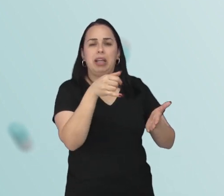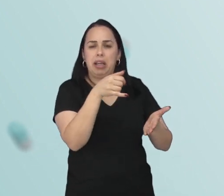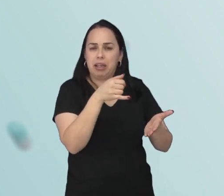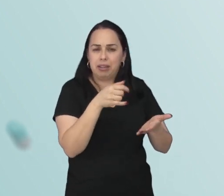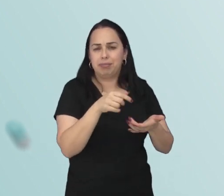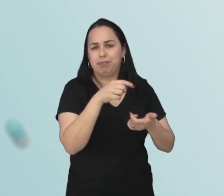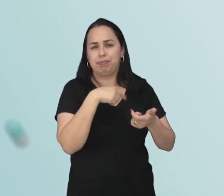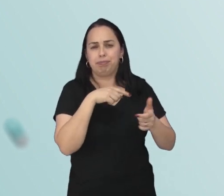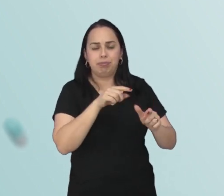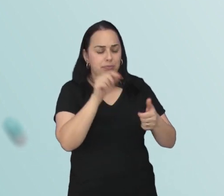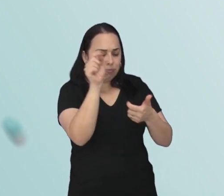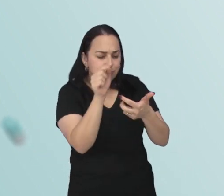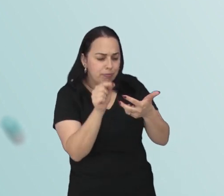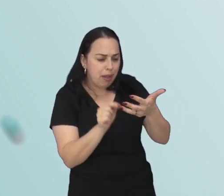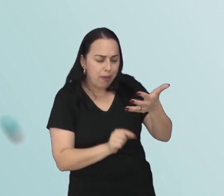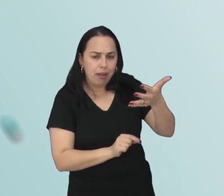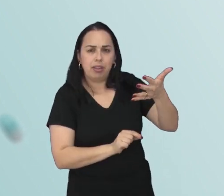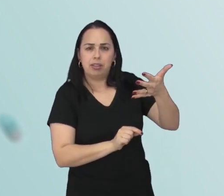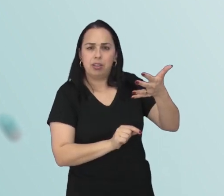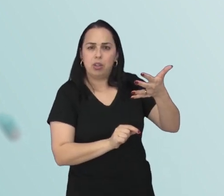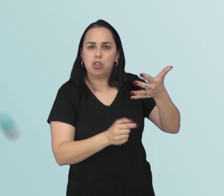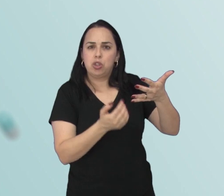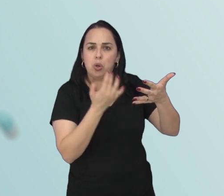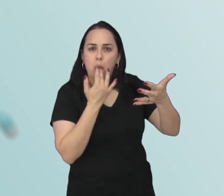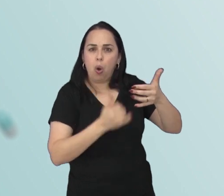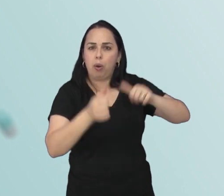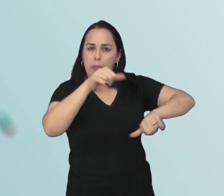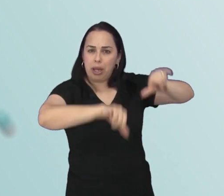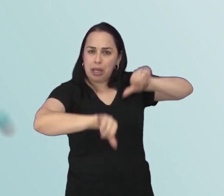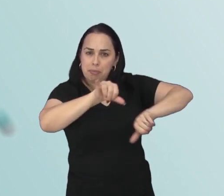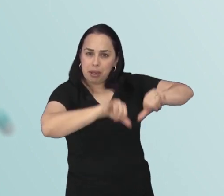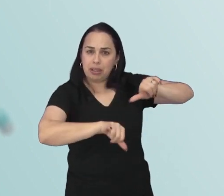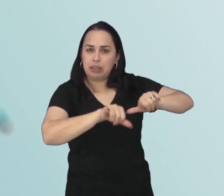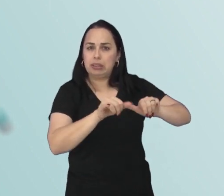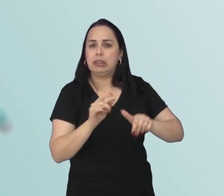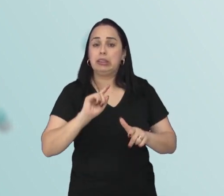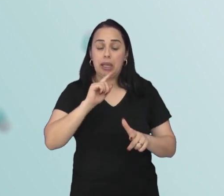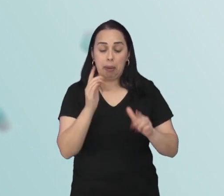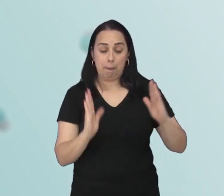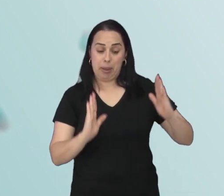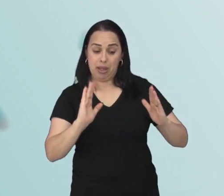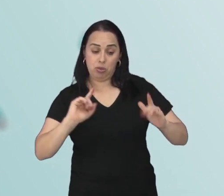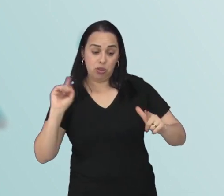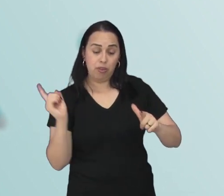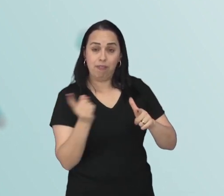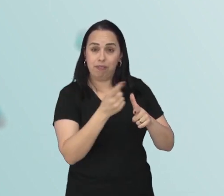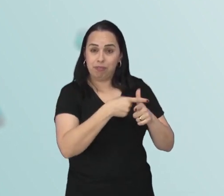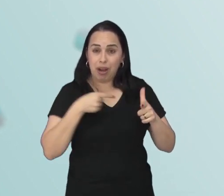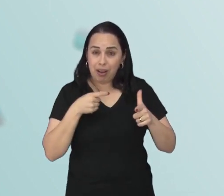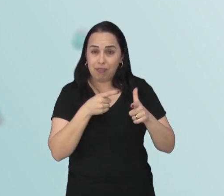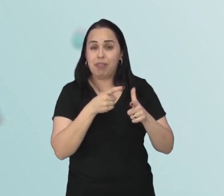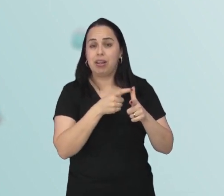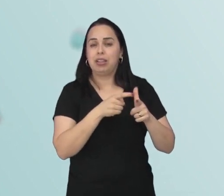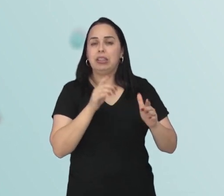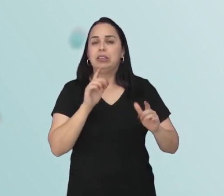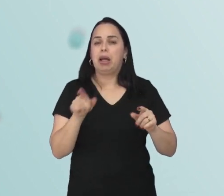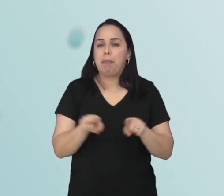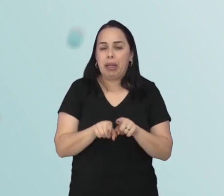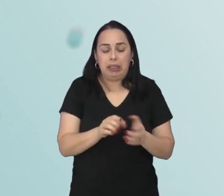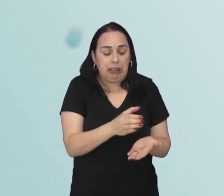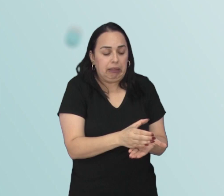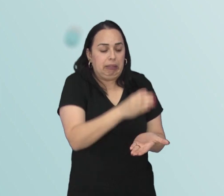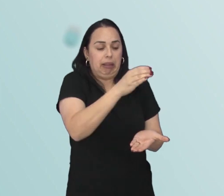acidulantes, conservantes, estabilizantes, corantes, que têm prazo de validade para muito tempo, que estão em caixinhas